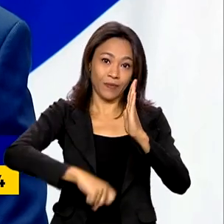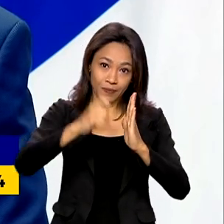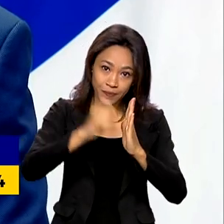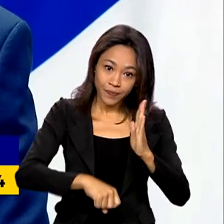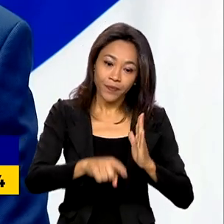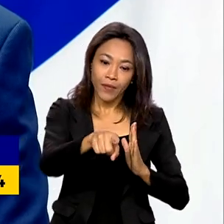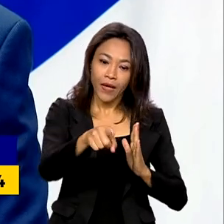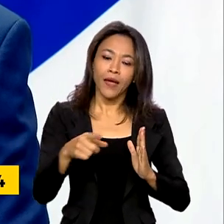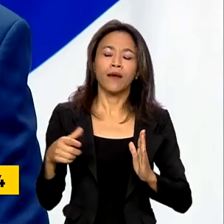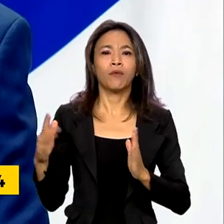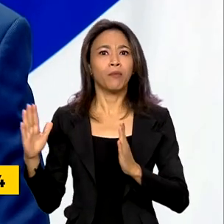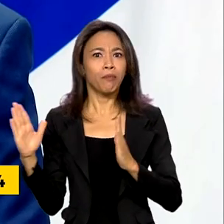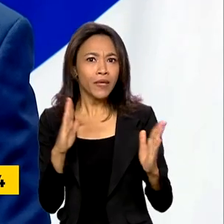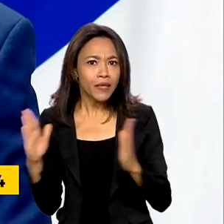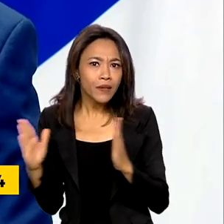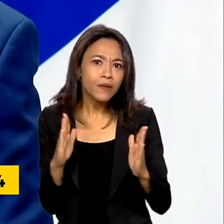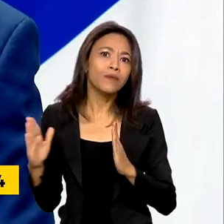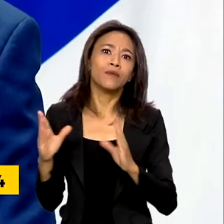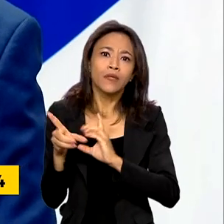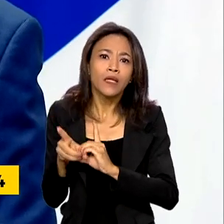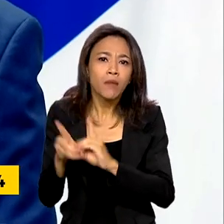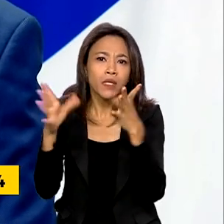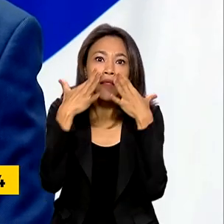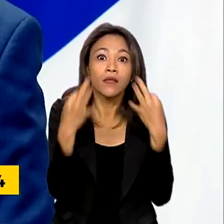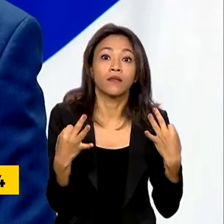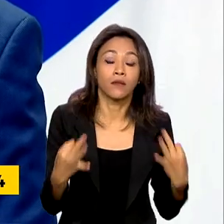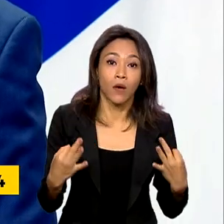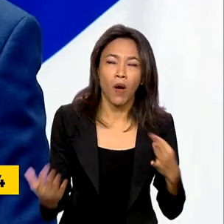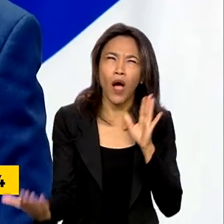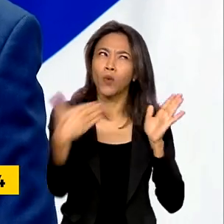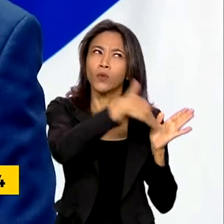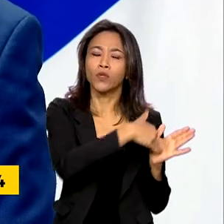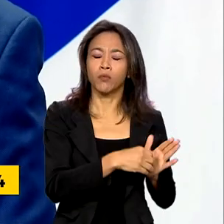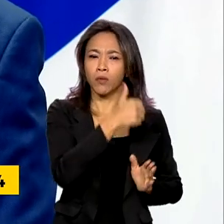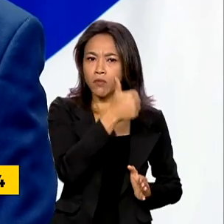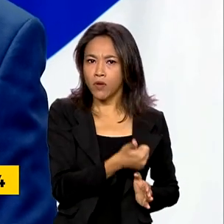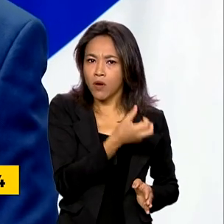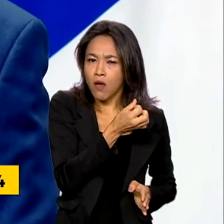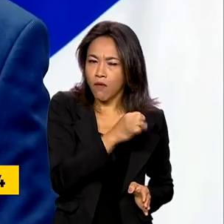democracia. Presta atenção, a última foi em 1964.